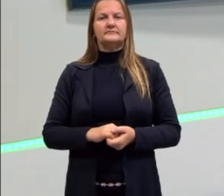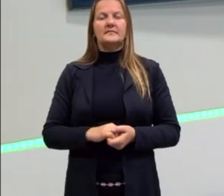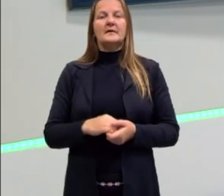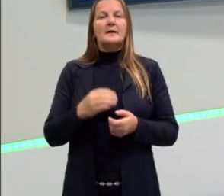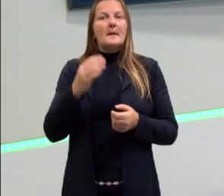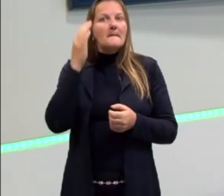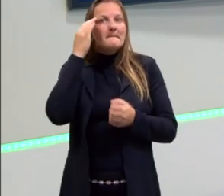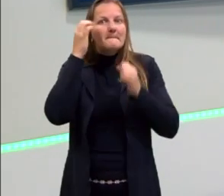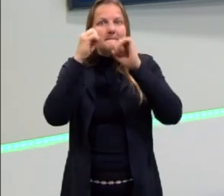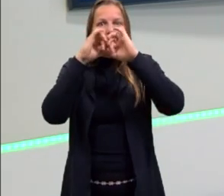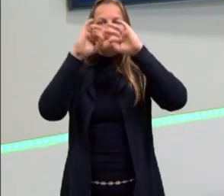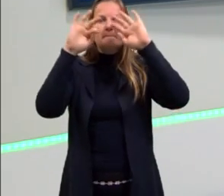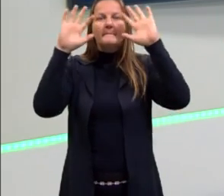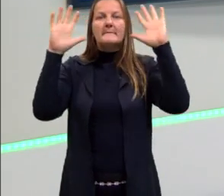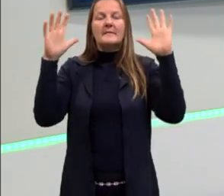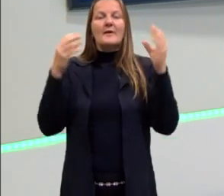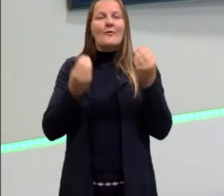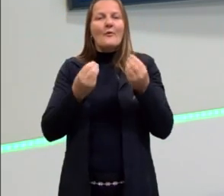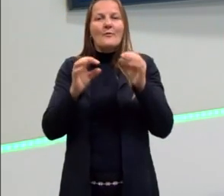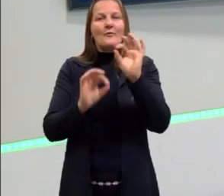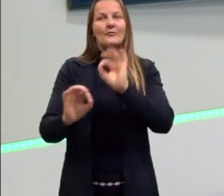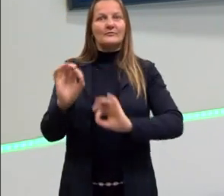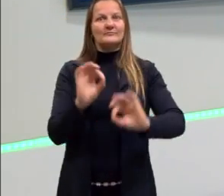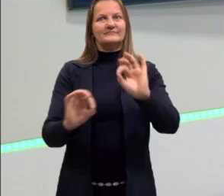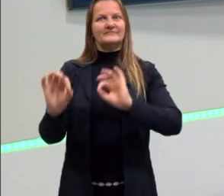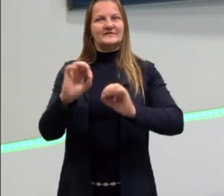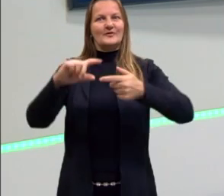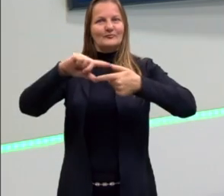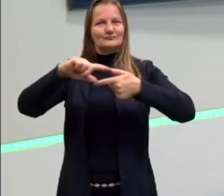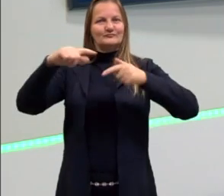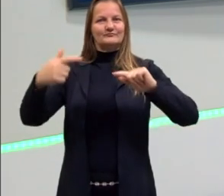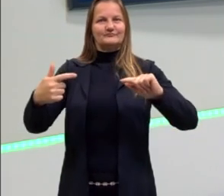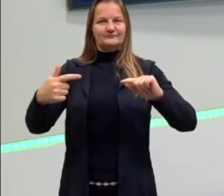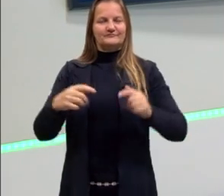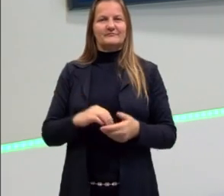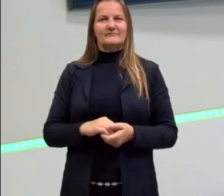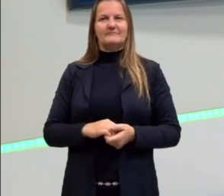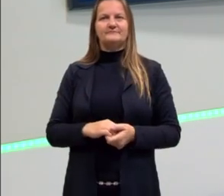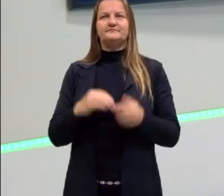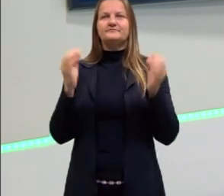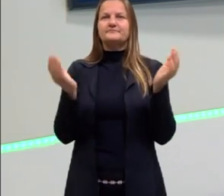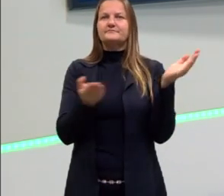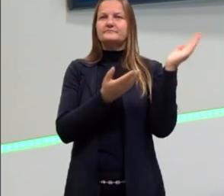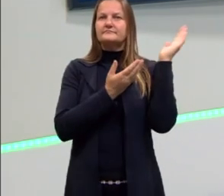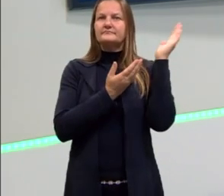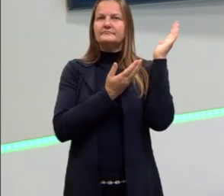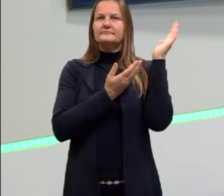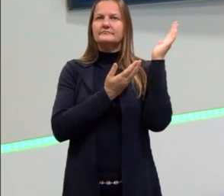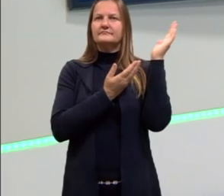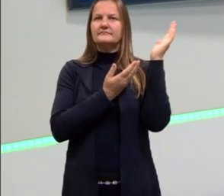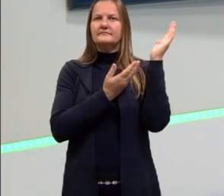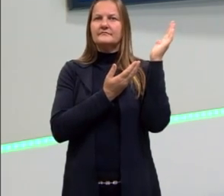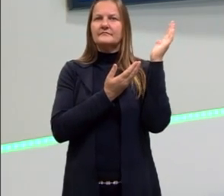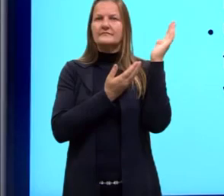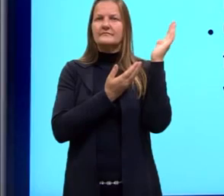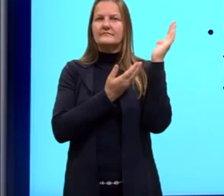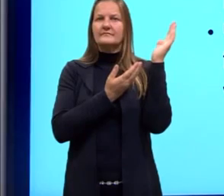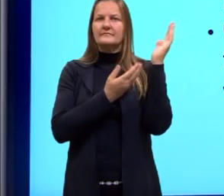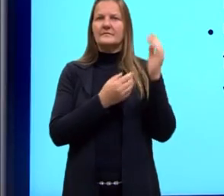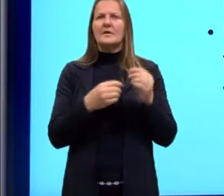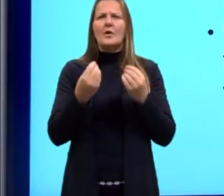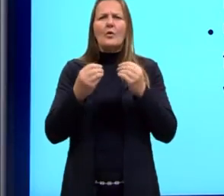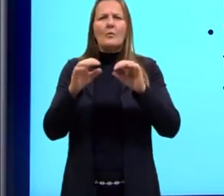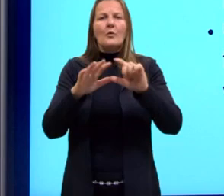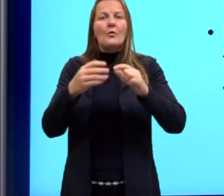um pouco mais sobre essa classificação da geometria aqui eu trouxe para vocês então um pouquinho sobre